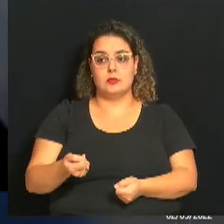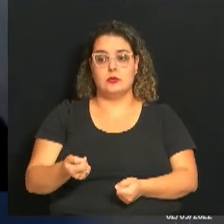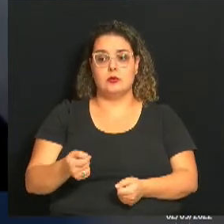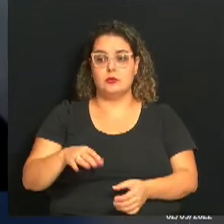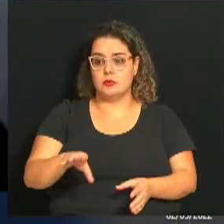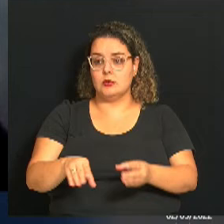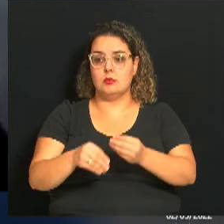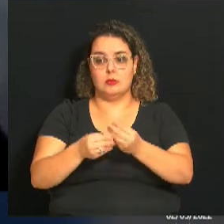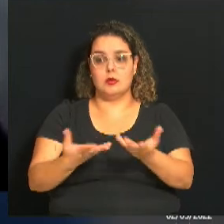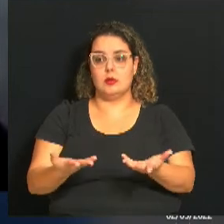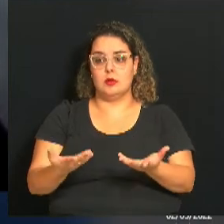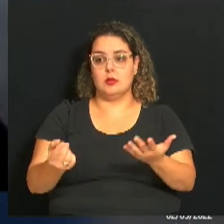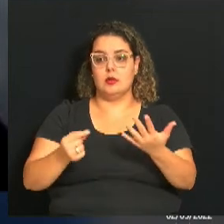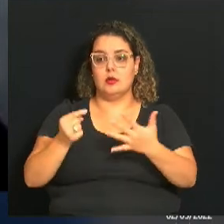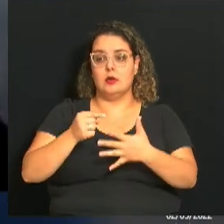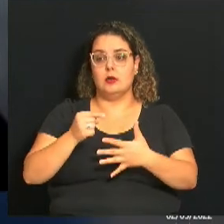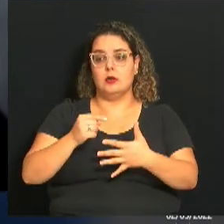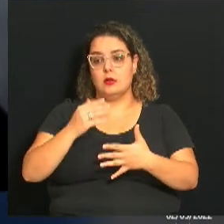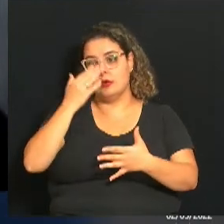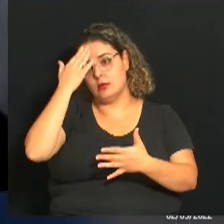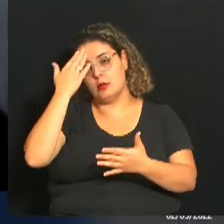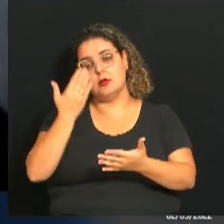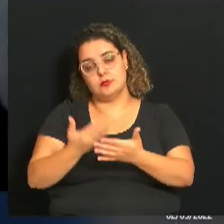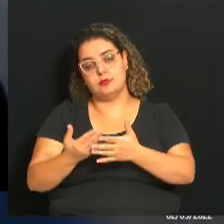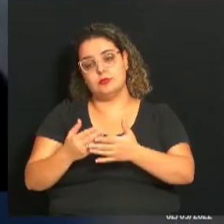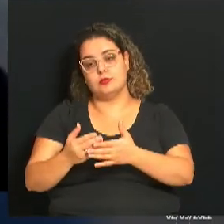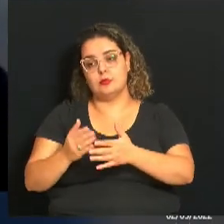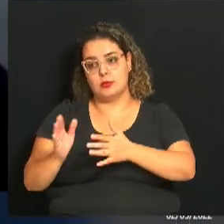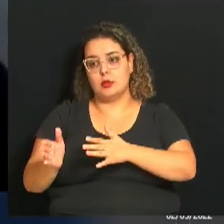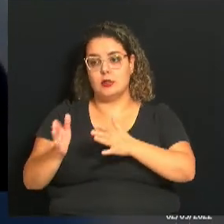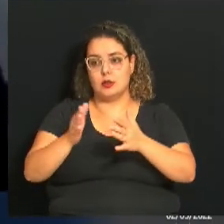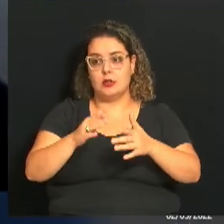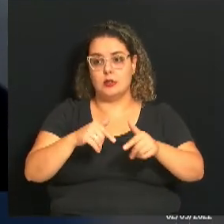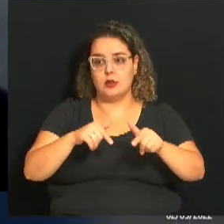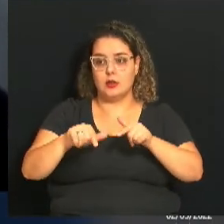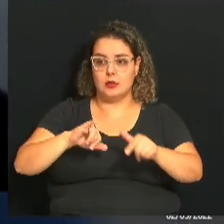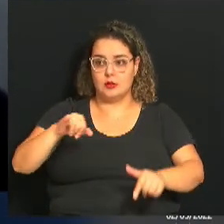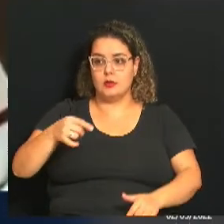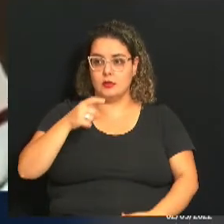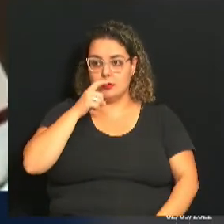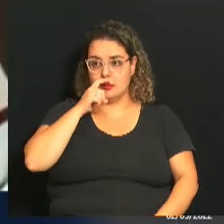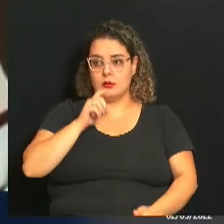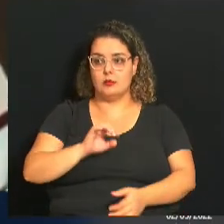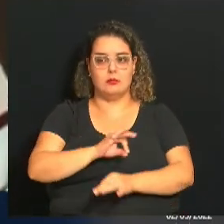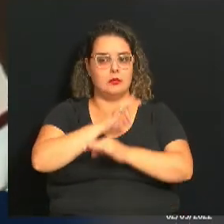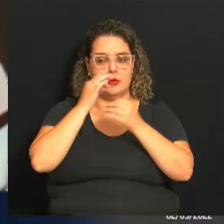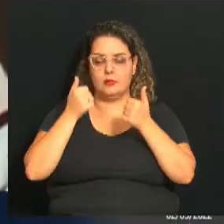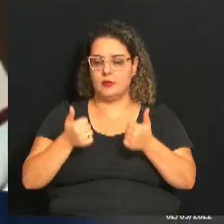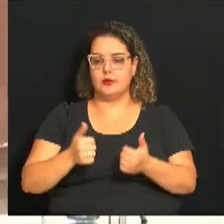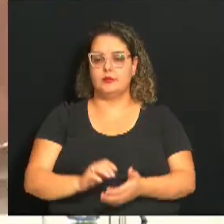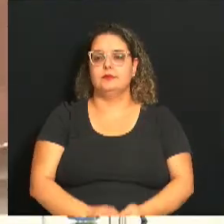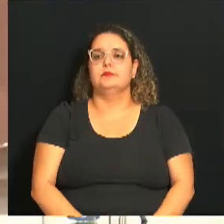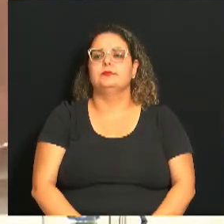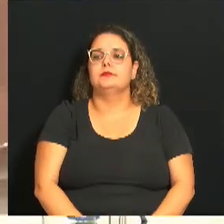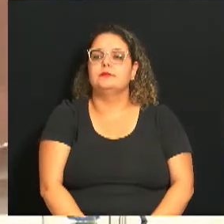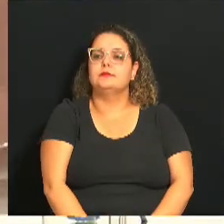eu acredito que esse é o caminho que nós estamos trabalhando, tá, Chinai? Perfeito.